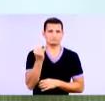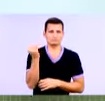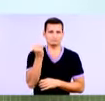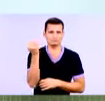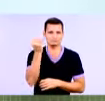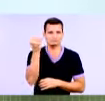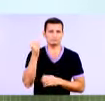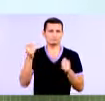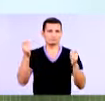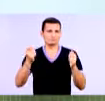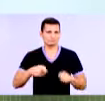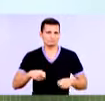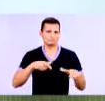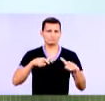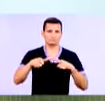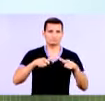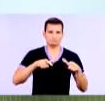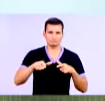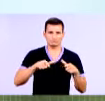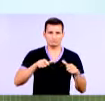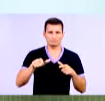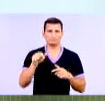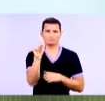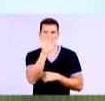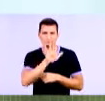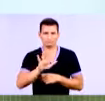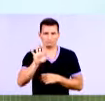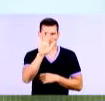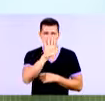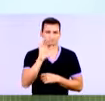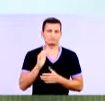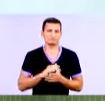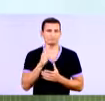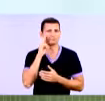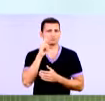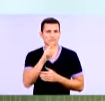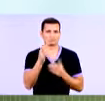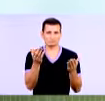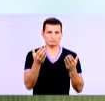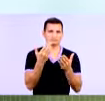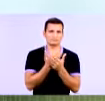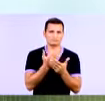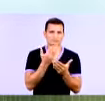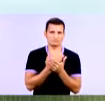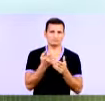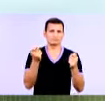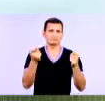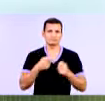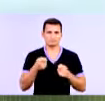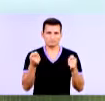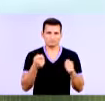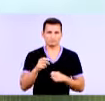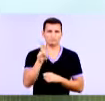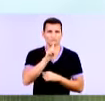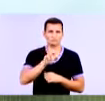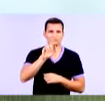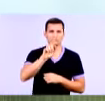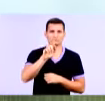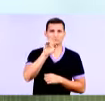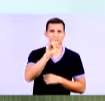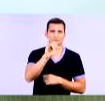a capacidade de trabalhar com imagens, né? Nós vimos na aula de hoje a possibilidade de usar o GIMP